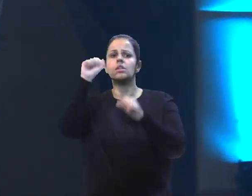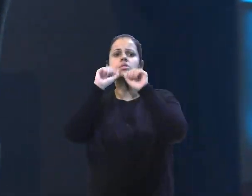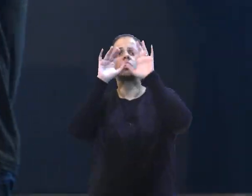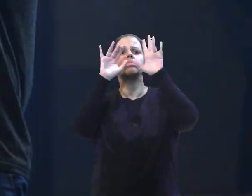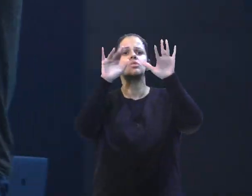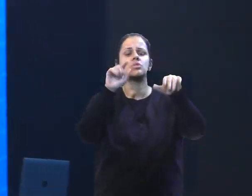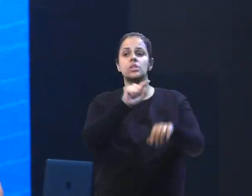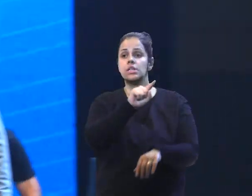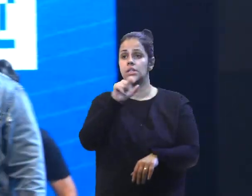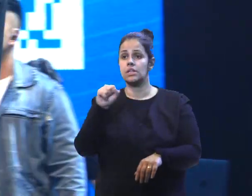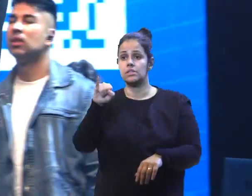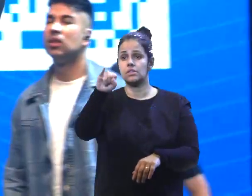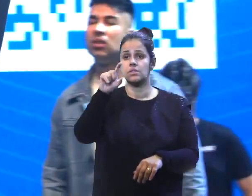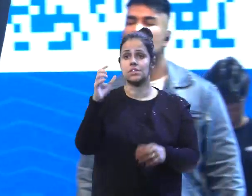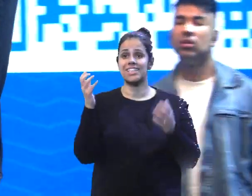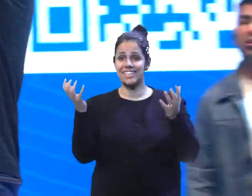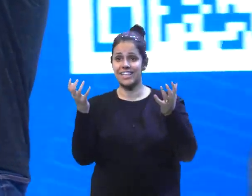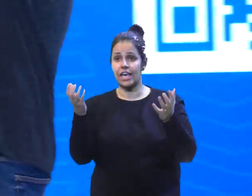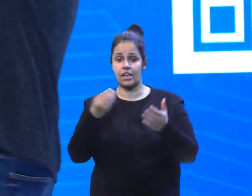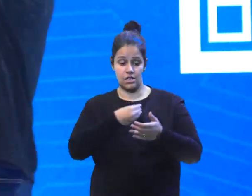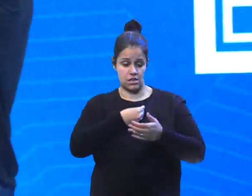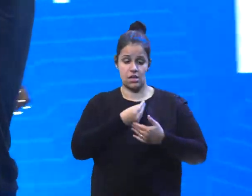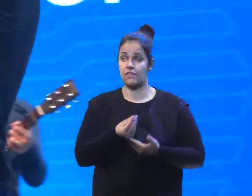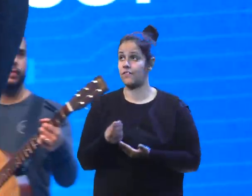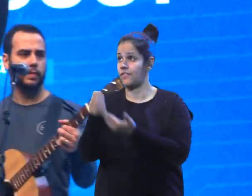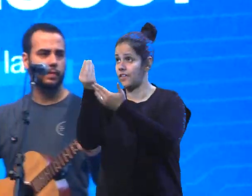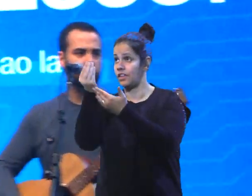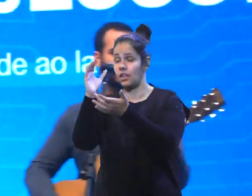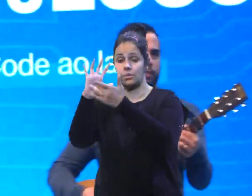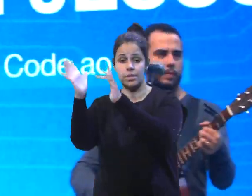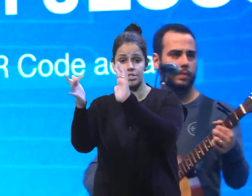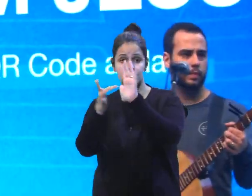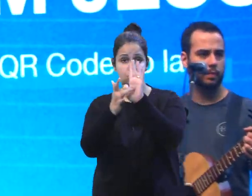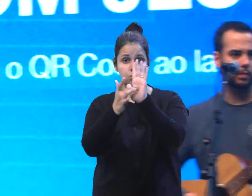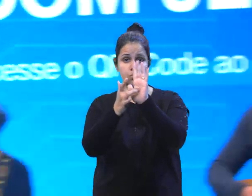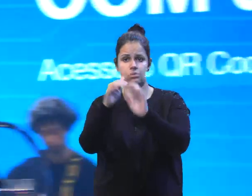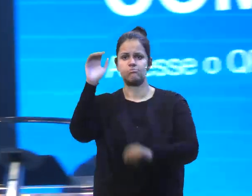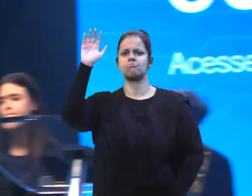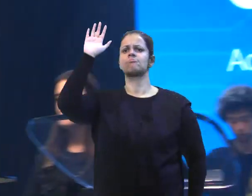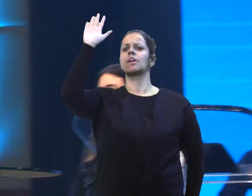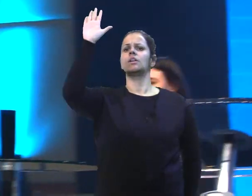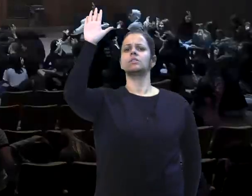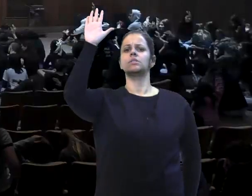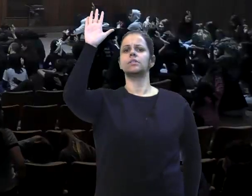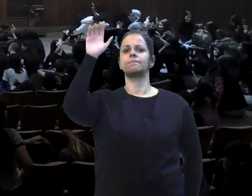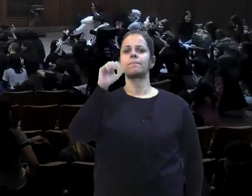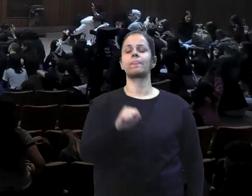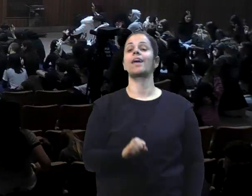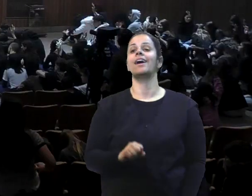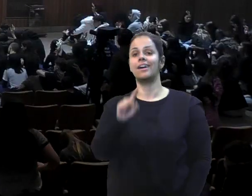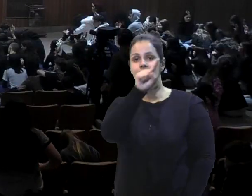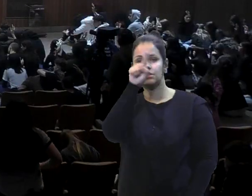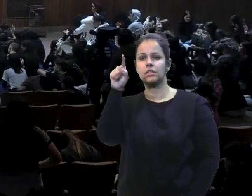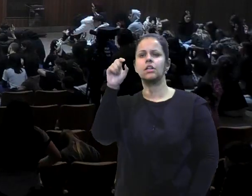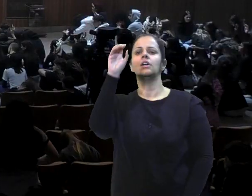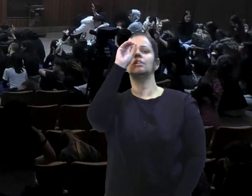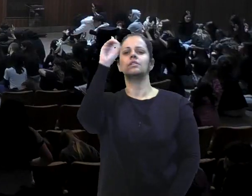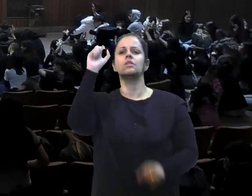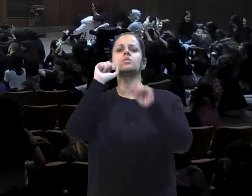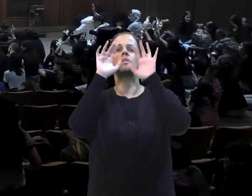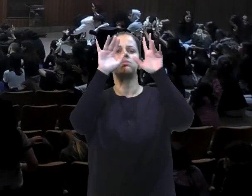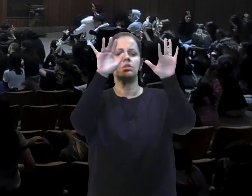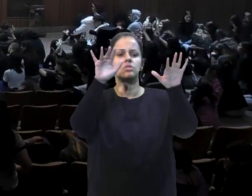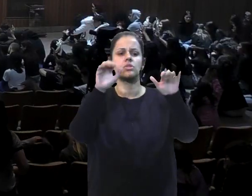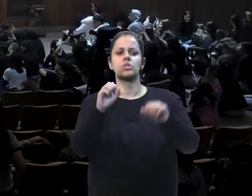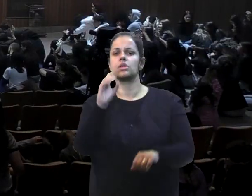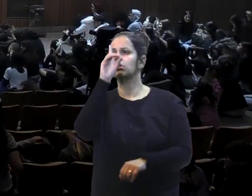deseja entregar a tua vida para Jesus, levanta a mão bem alto, bem alto. Deus te abençoe, Deus te abençoe, Deus abençoe, Deus abençoe, filho. Glória a Deus, Deus